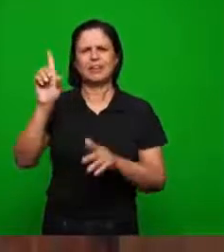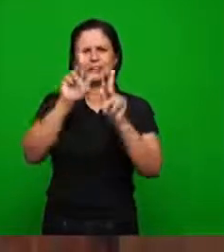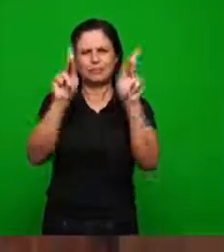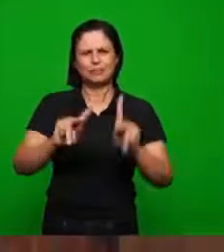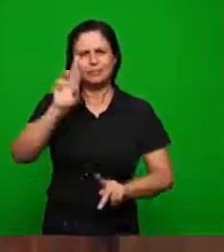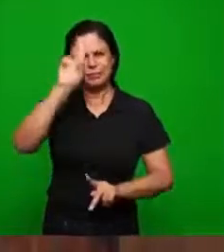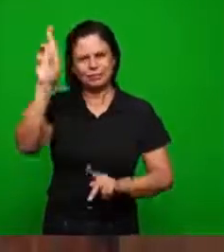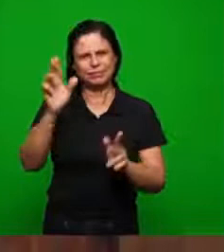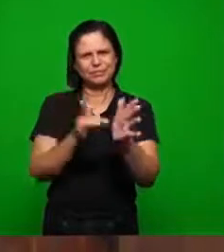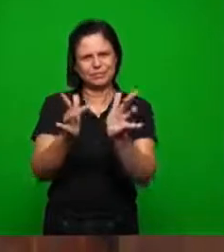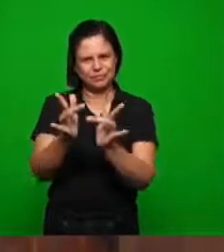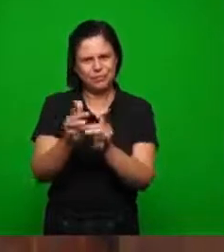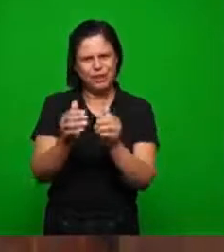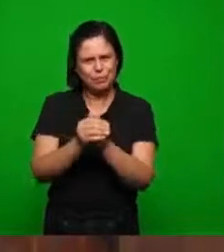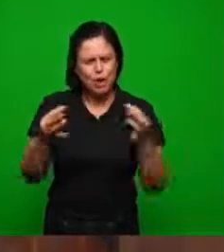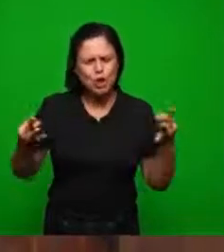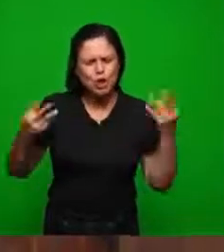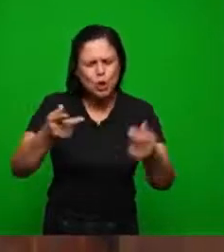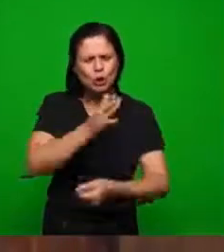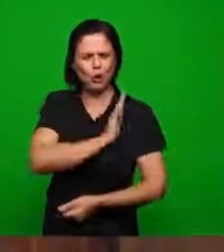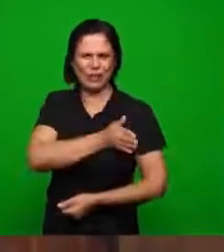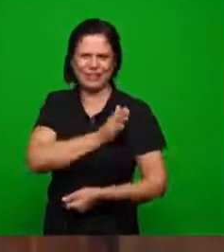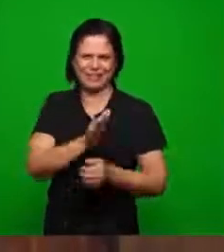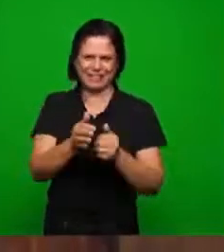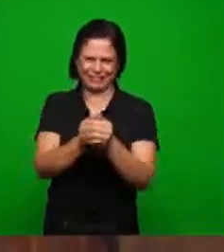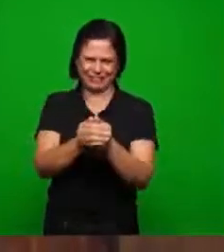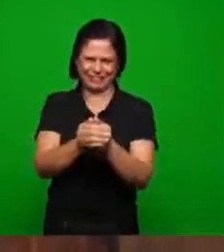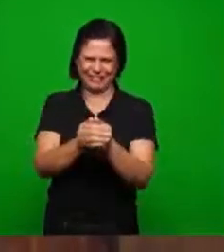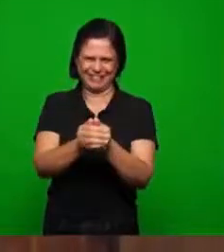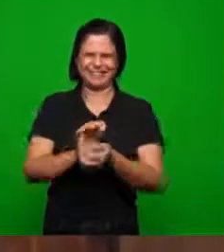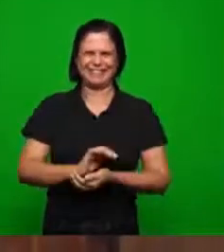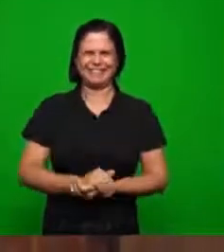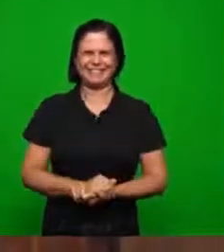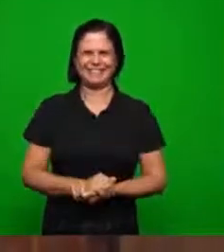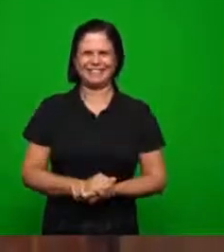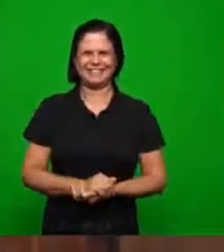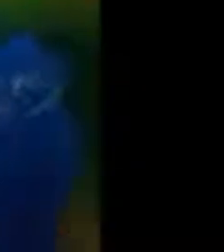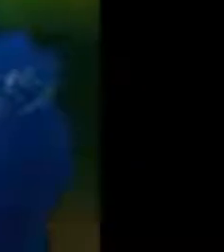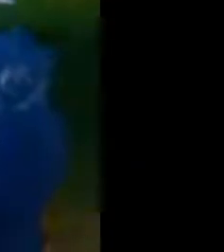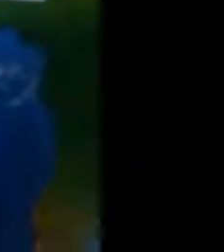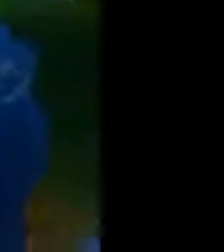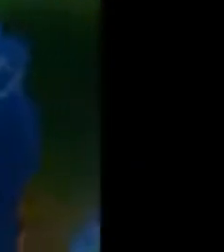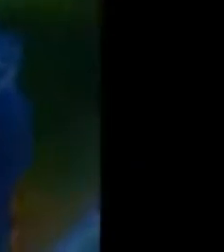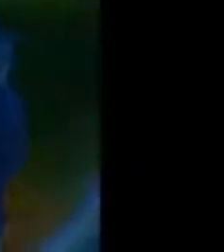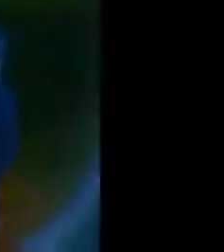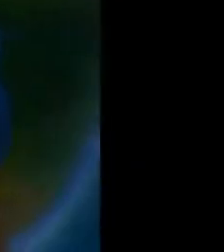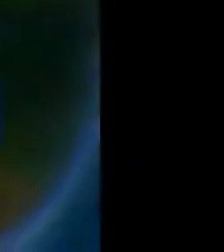paz do Senhor esteja em todos os corações. Amém.